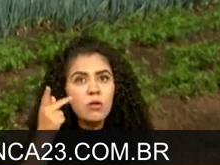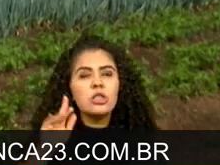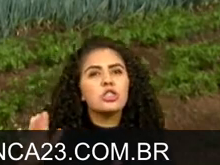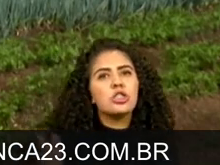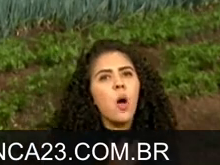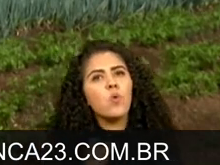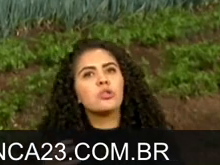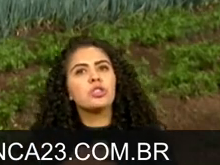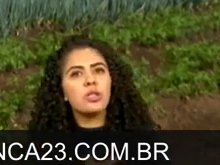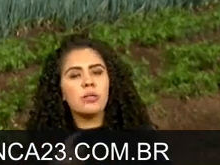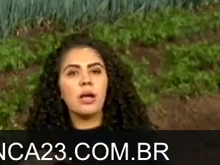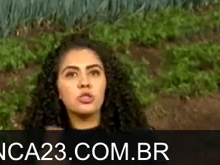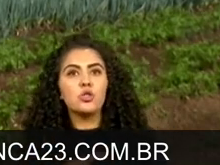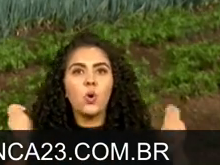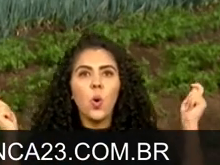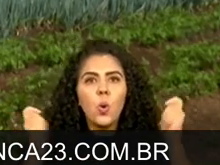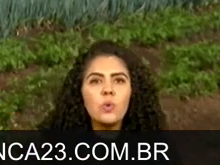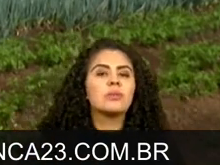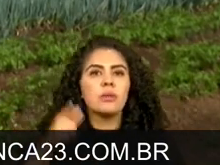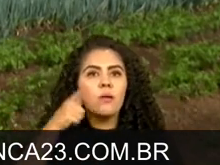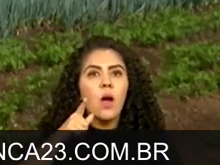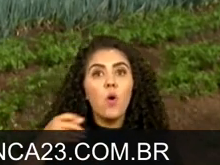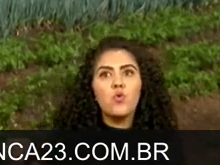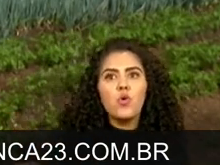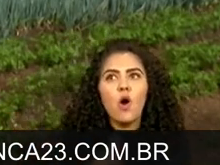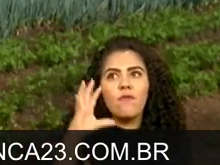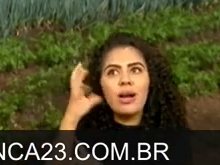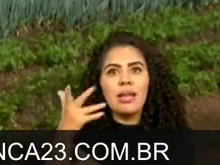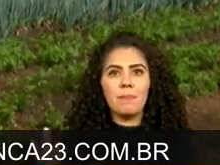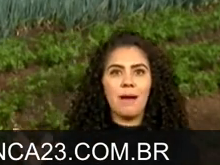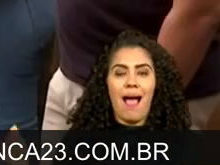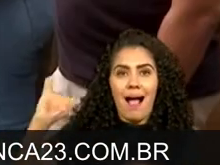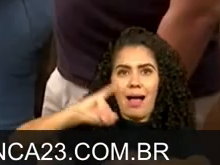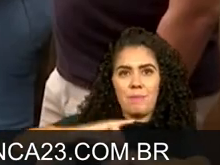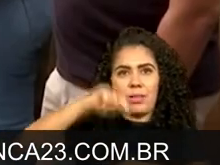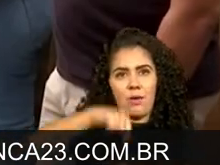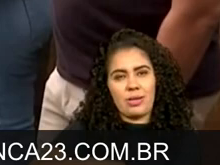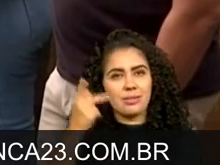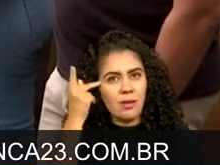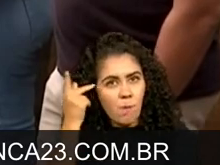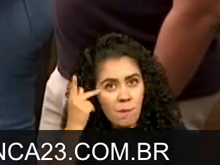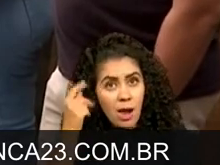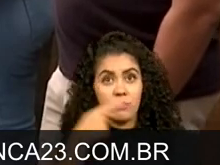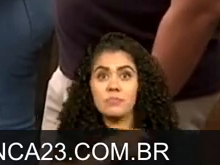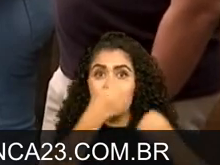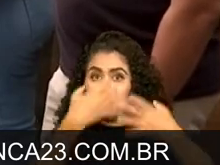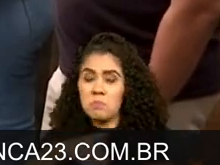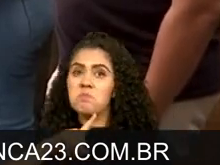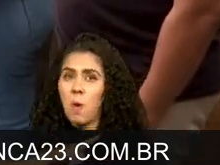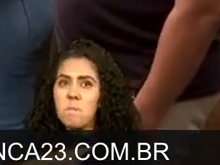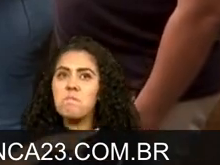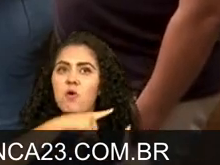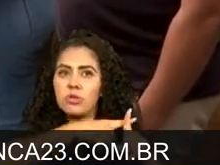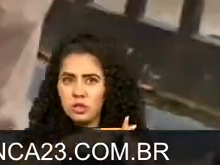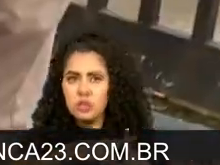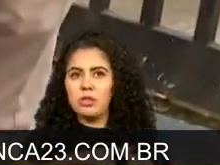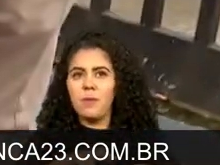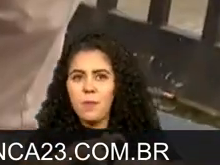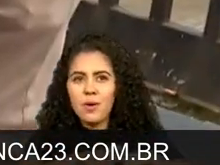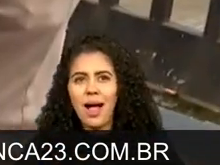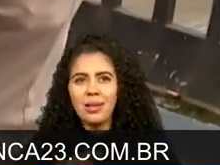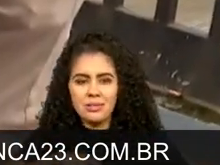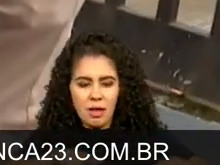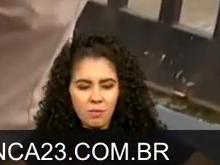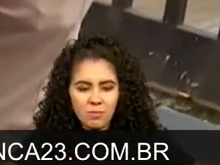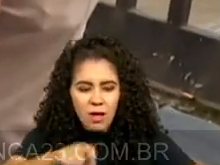conseguir criar um novo microclima dentro da capital de São Paulo. Os impactos positivos de hortas e pomares em